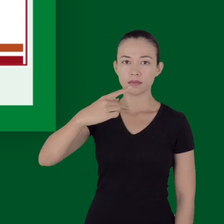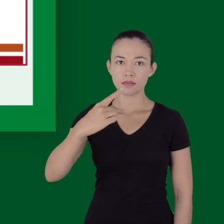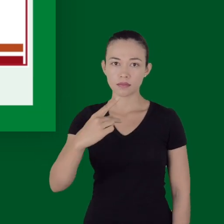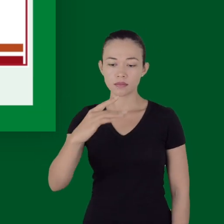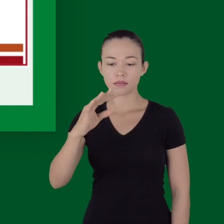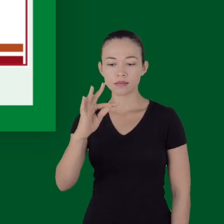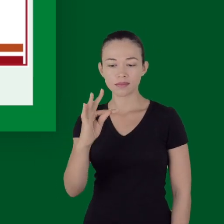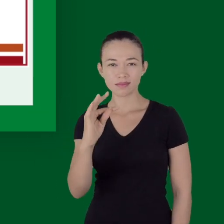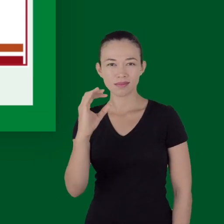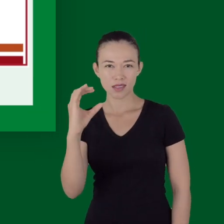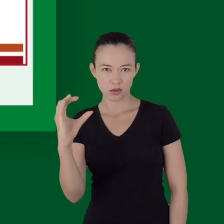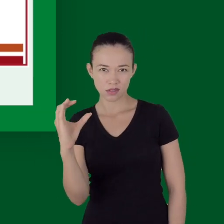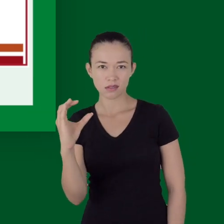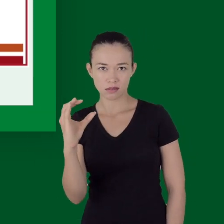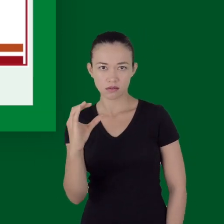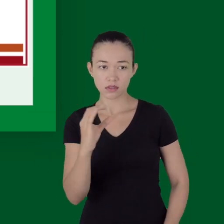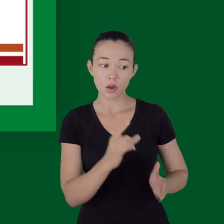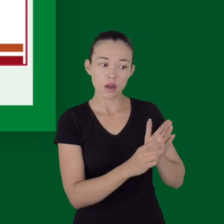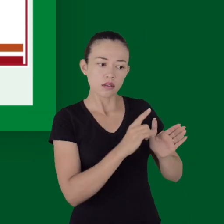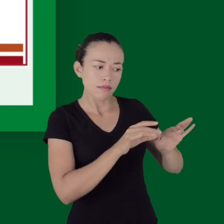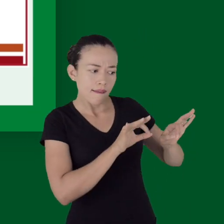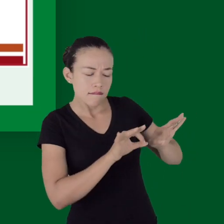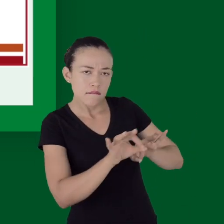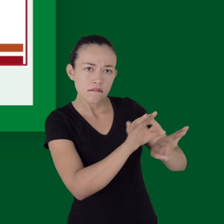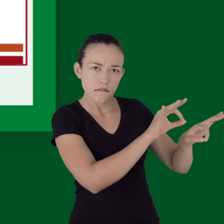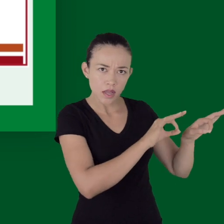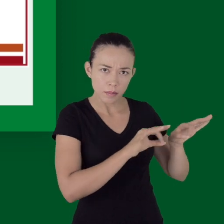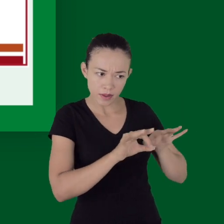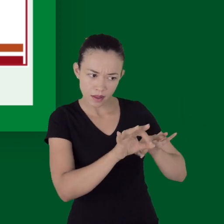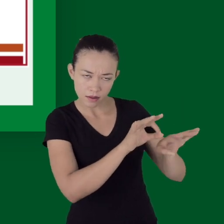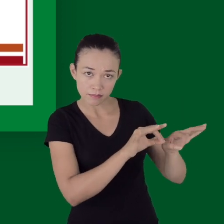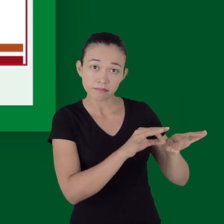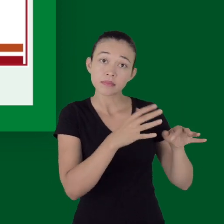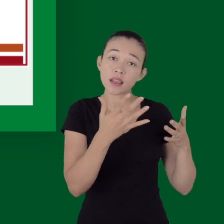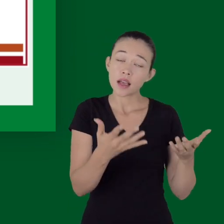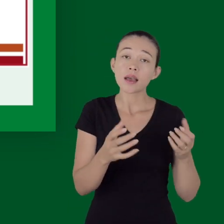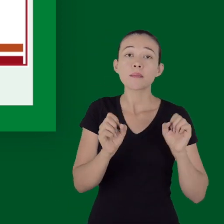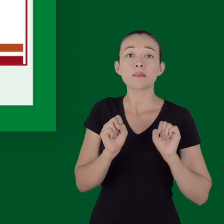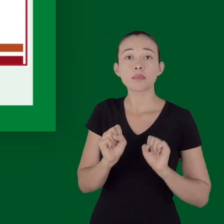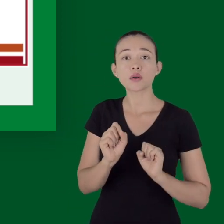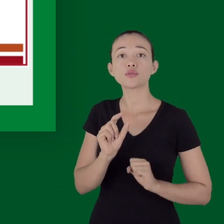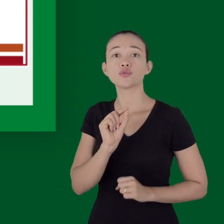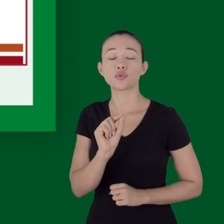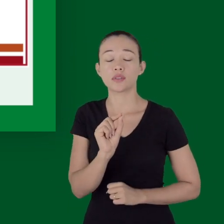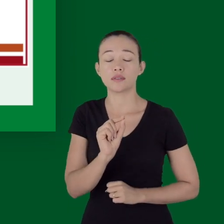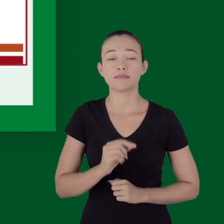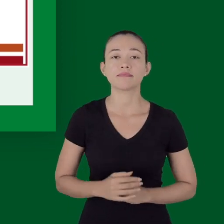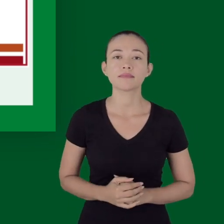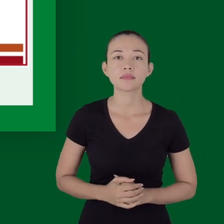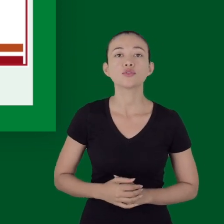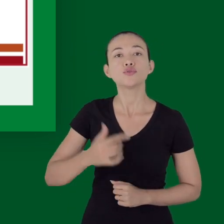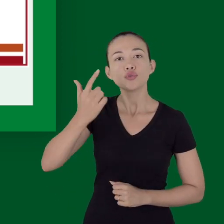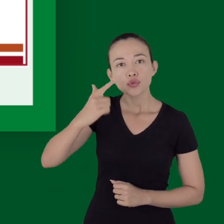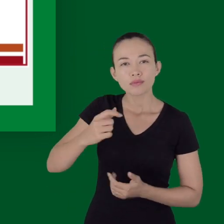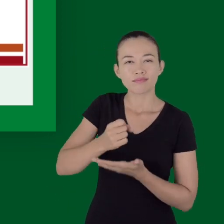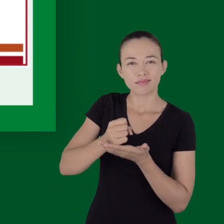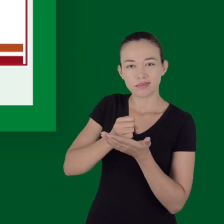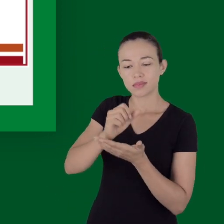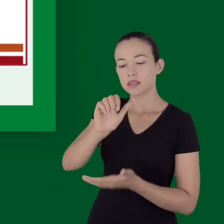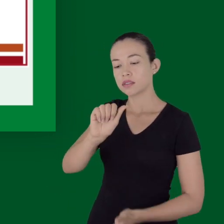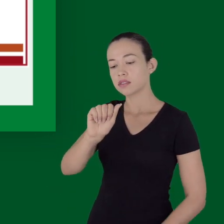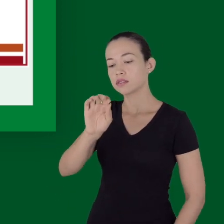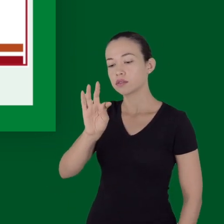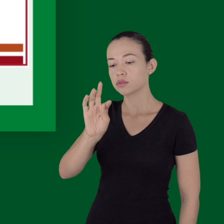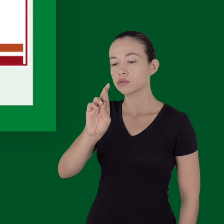marcapasso transcutâneo. Então, já pensar em preparar o marcapasso. E enquanto o marcapasso é preparado, você